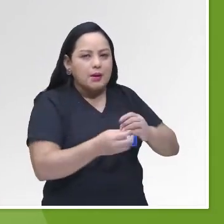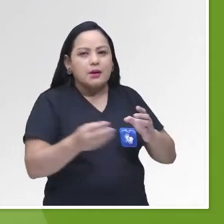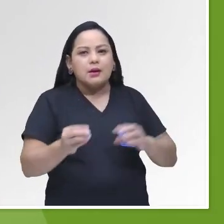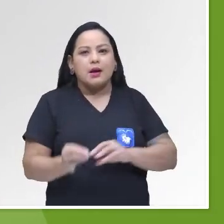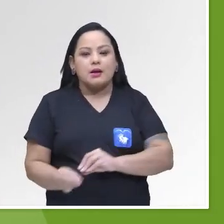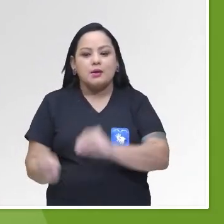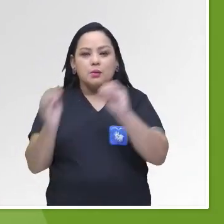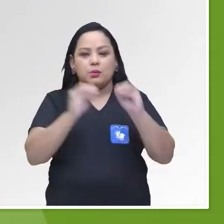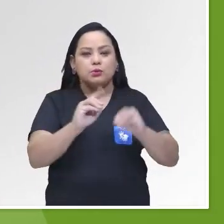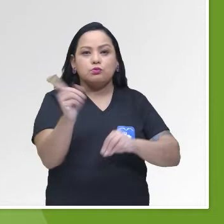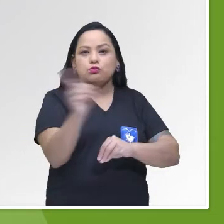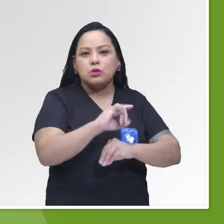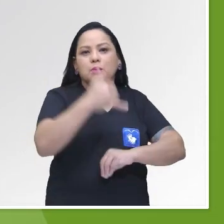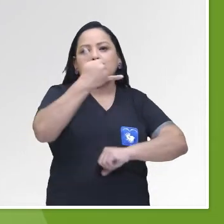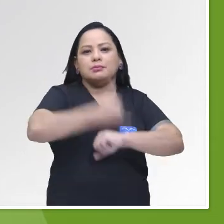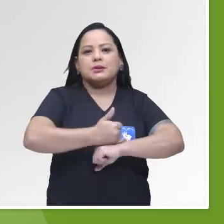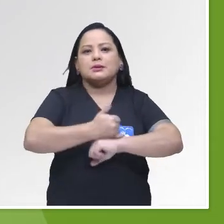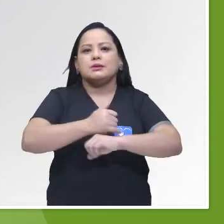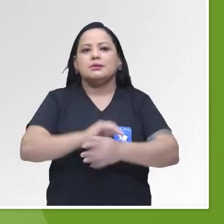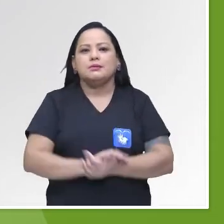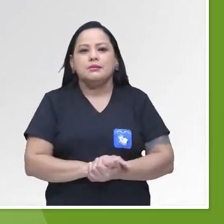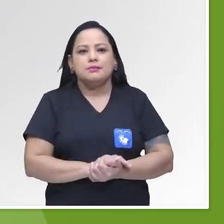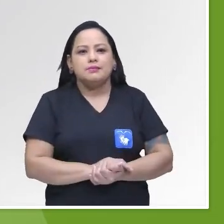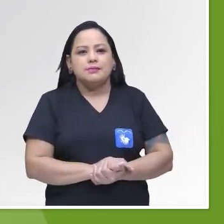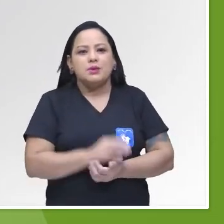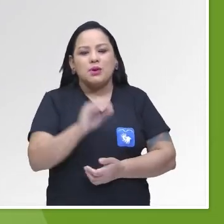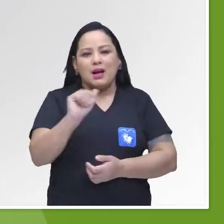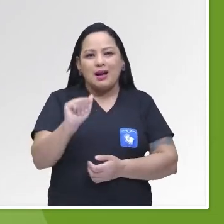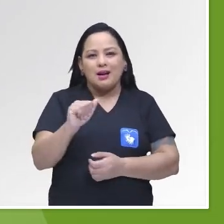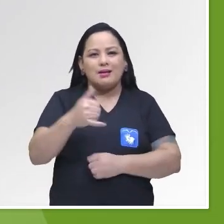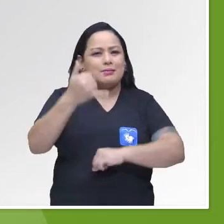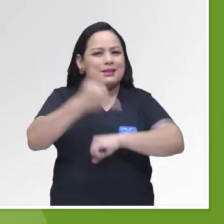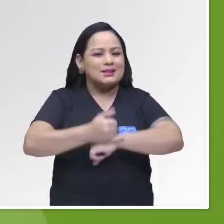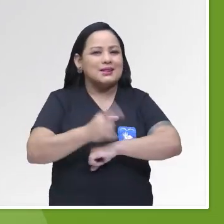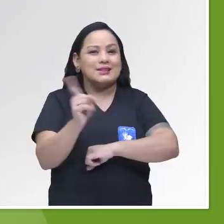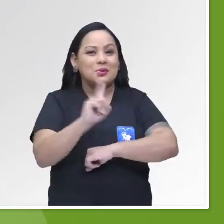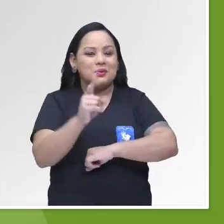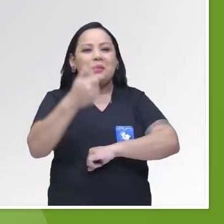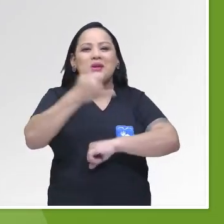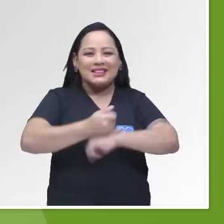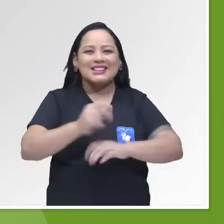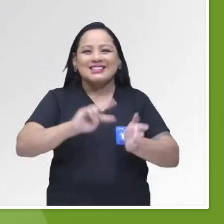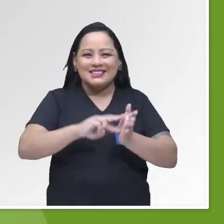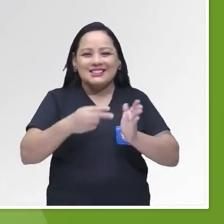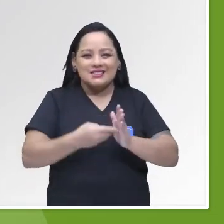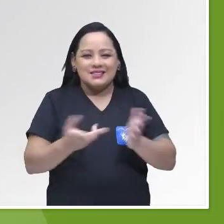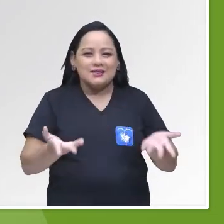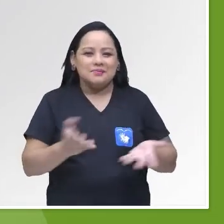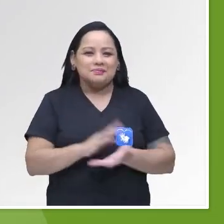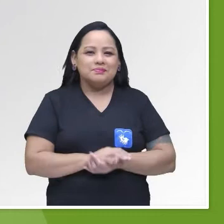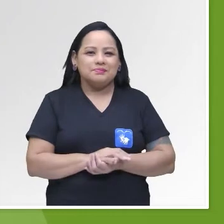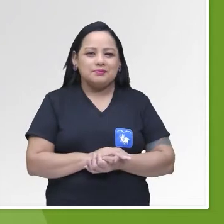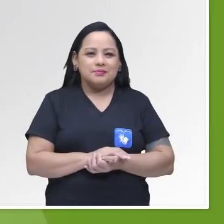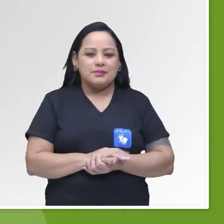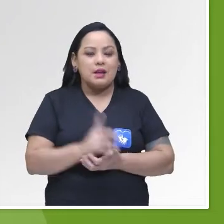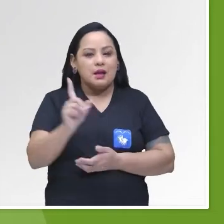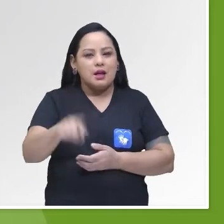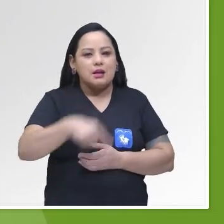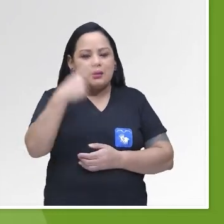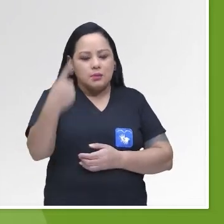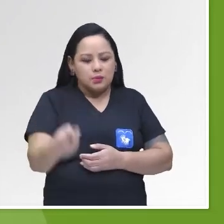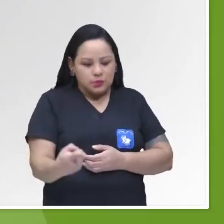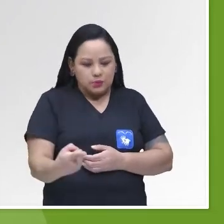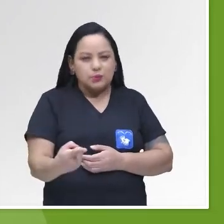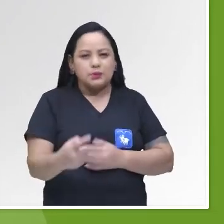os ametais. Os ametais são os não metais, tá bom? Depois a gente